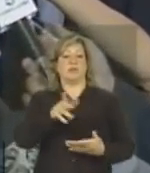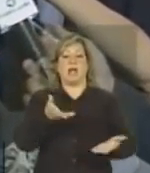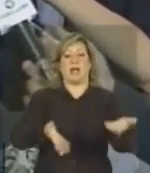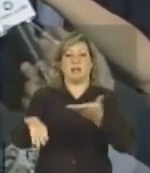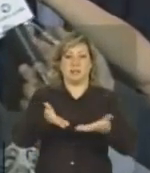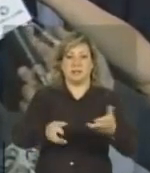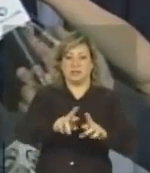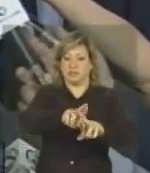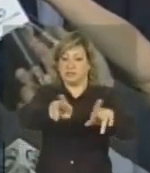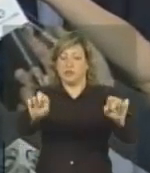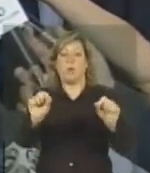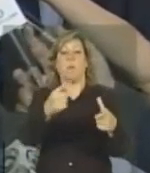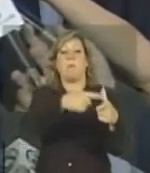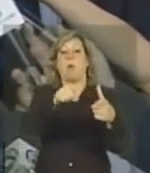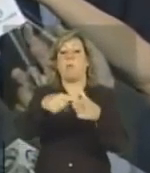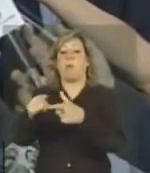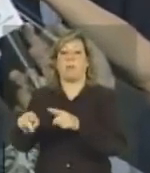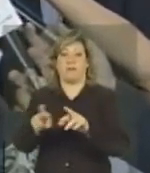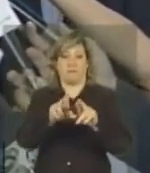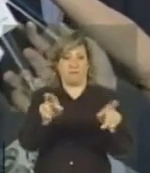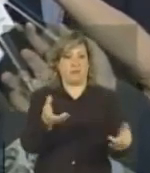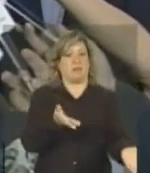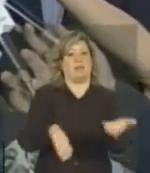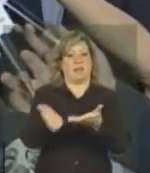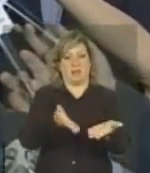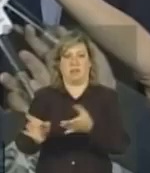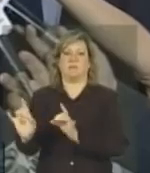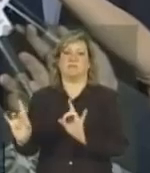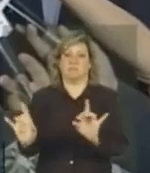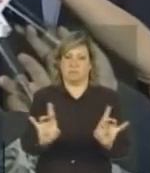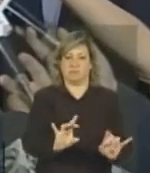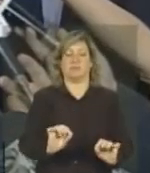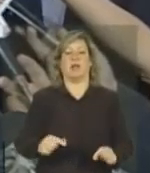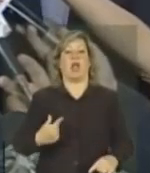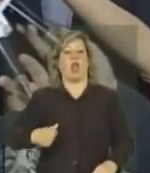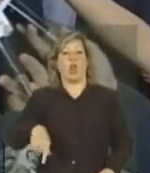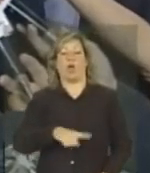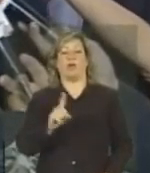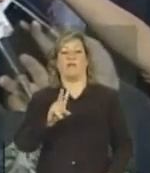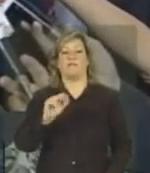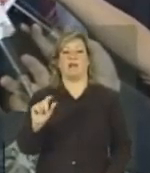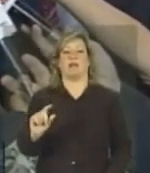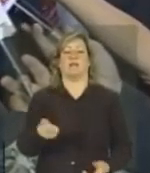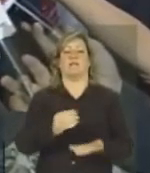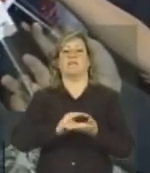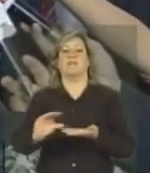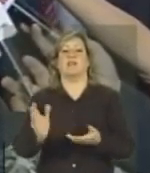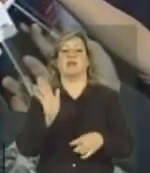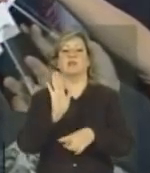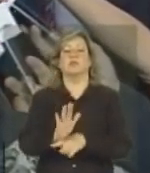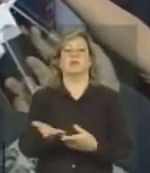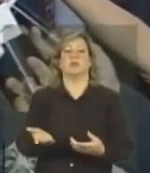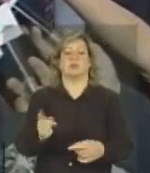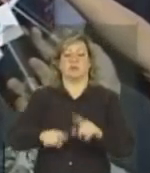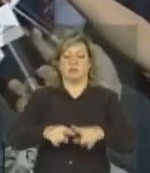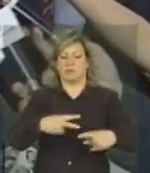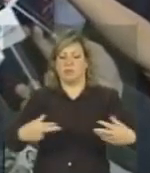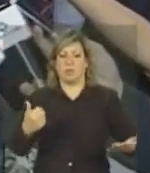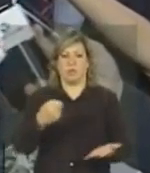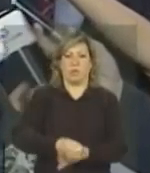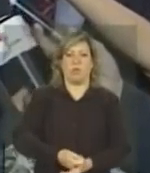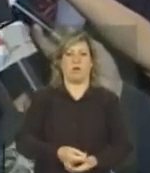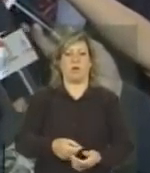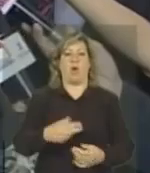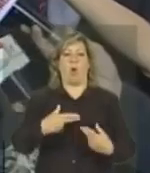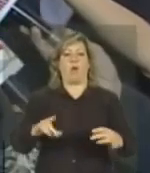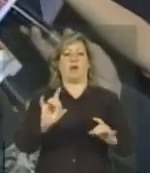para realidades diferentes. Essa é uma mudança. Nós não vamos financiar serviços ou equipamentos isolados.